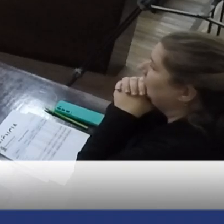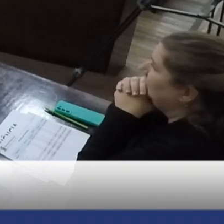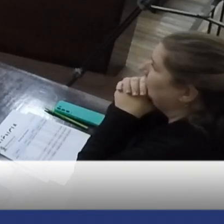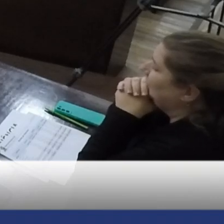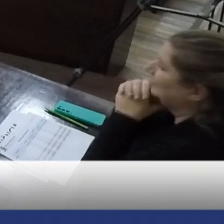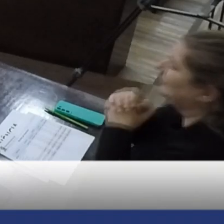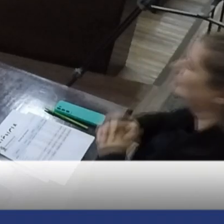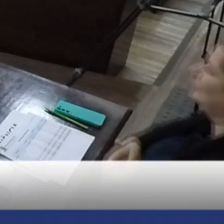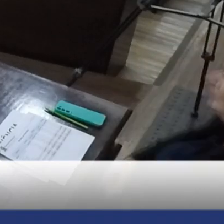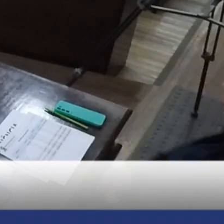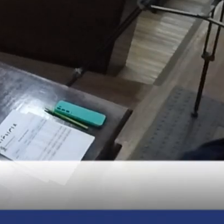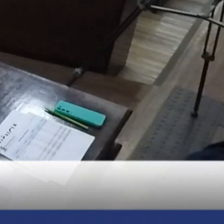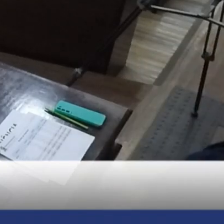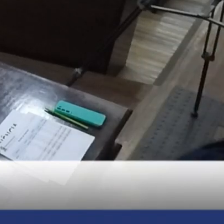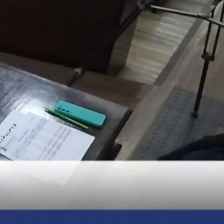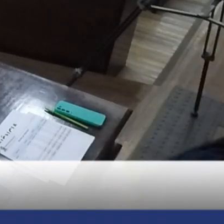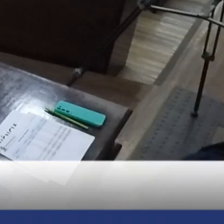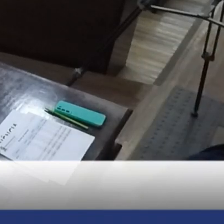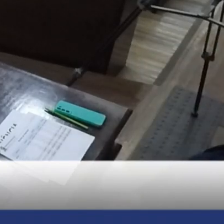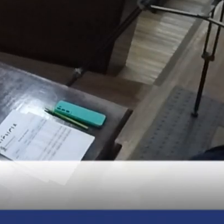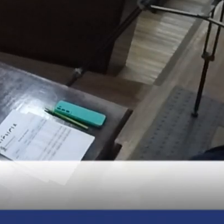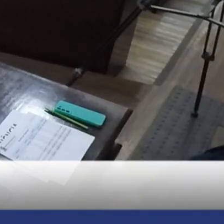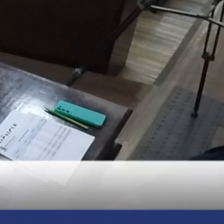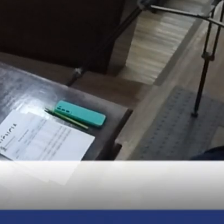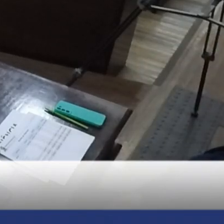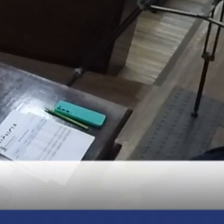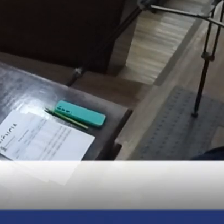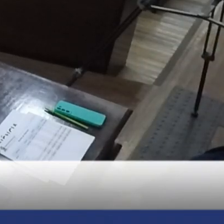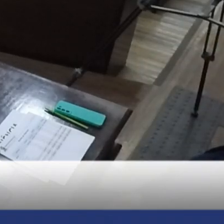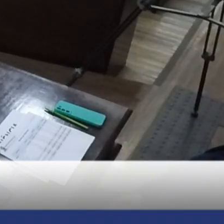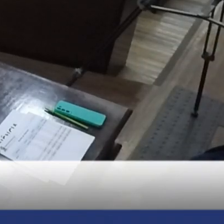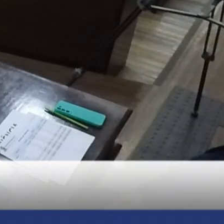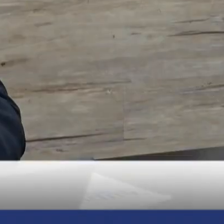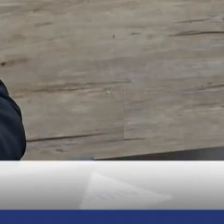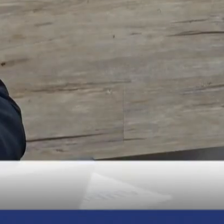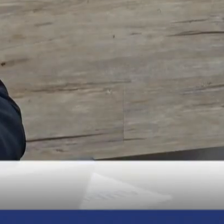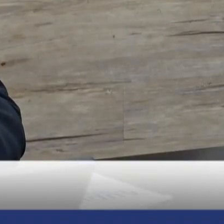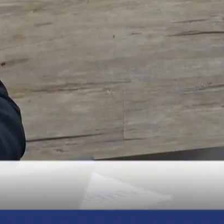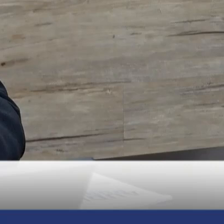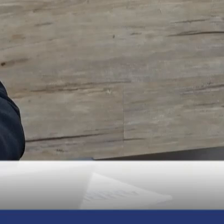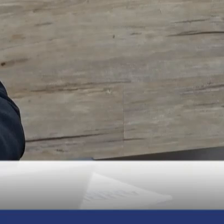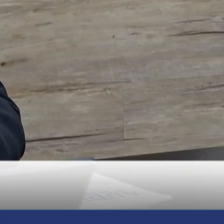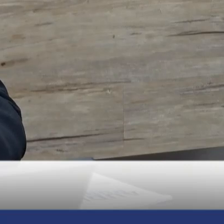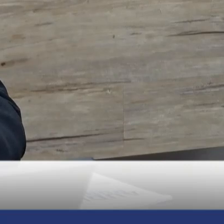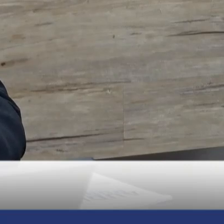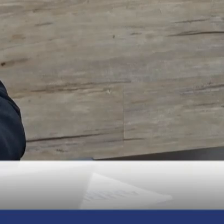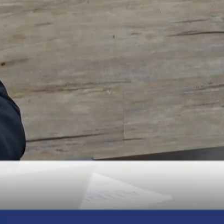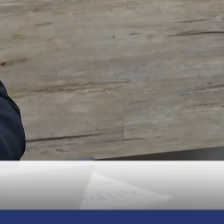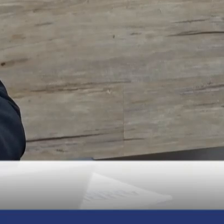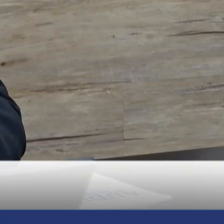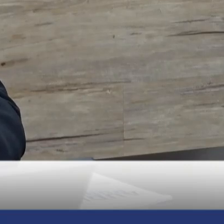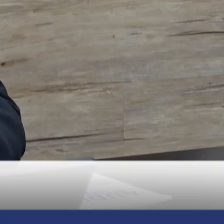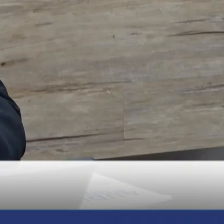Janete, Humberto, então, Camila, sejam todos bem-vindos. Graças de Deus, né?